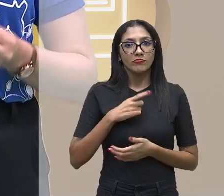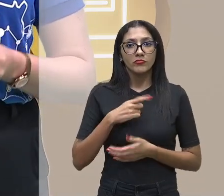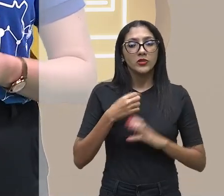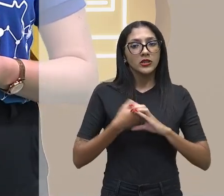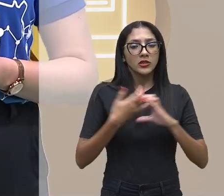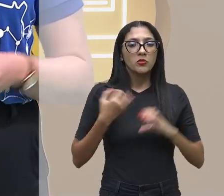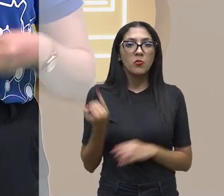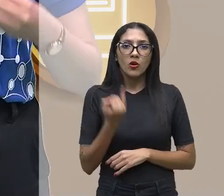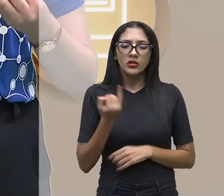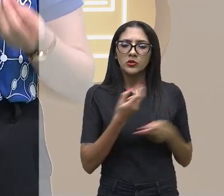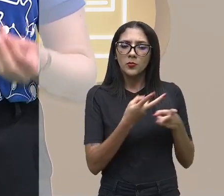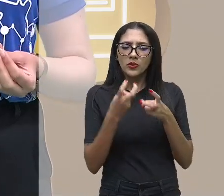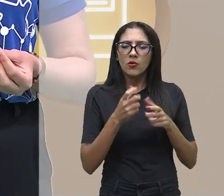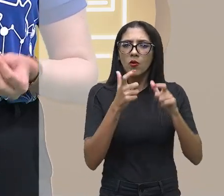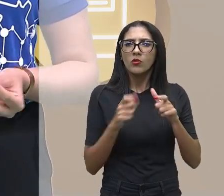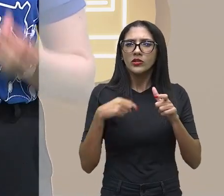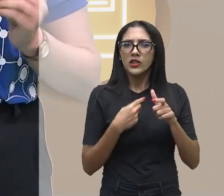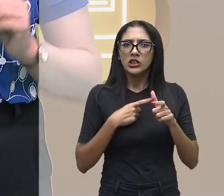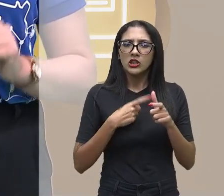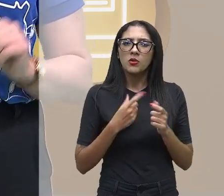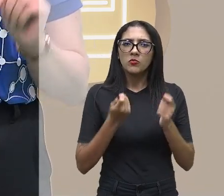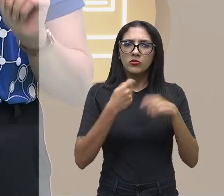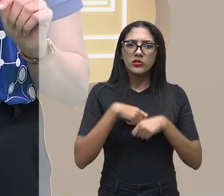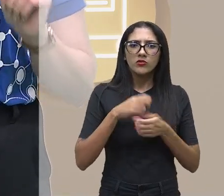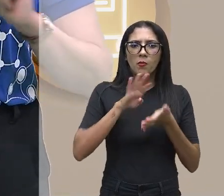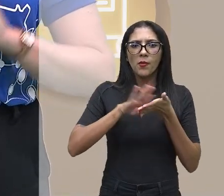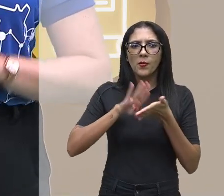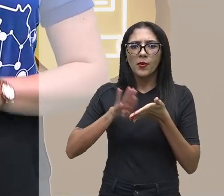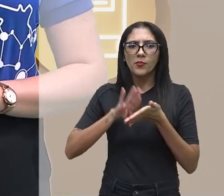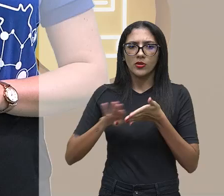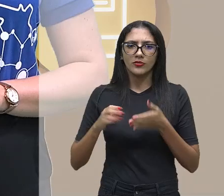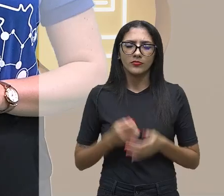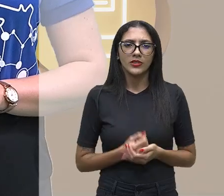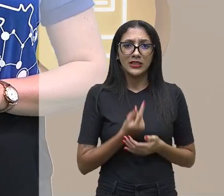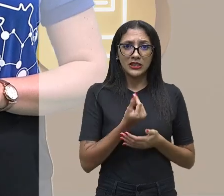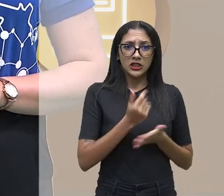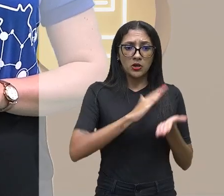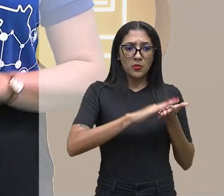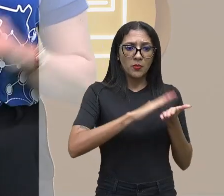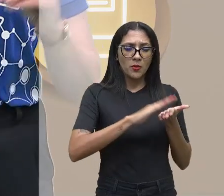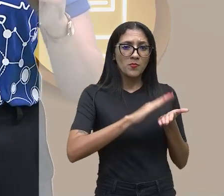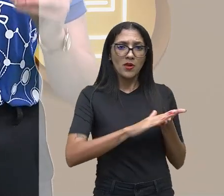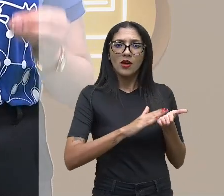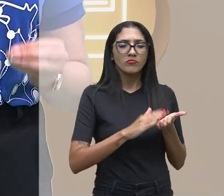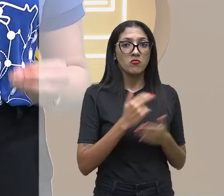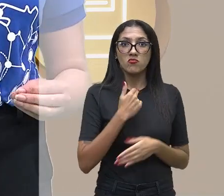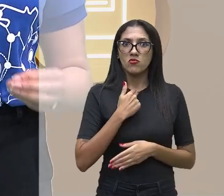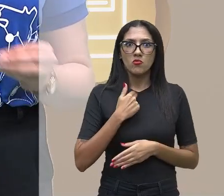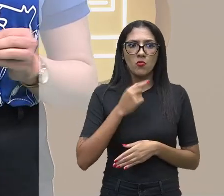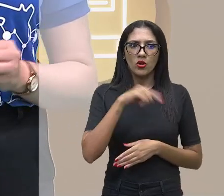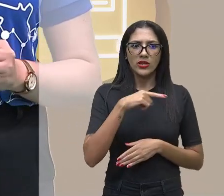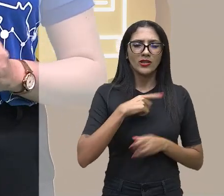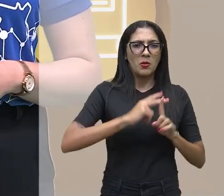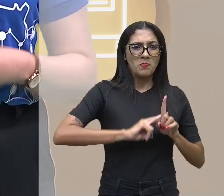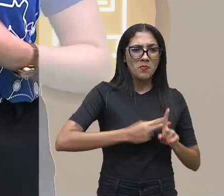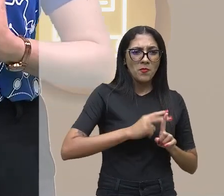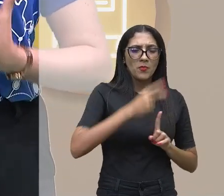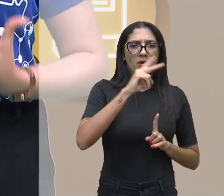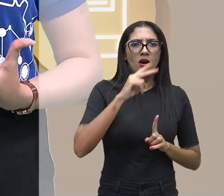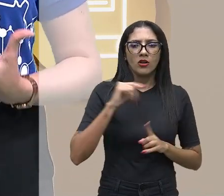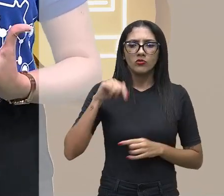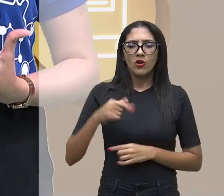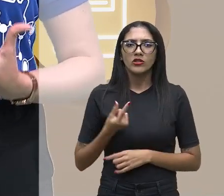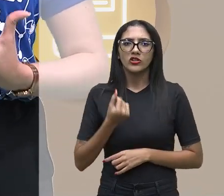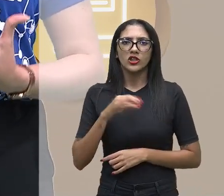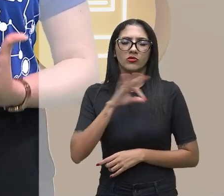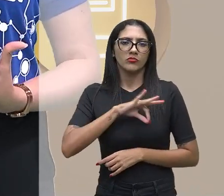o desperdício. É que as despesas não devem ser superiores às receitas. A gente está repetindo isso aqui, mas